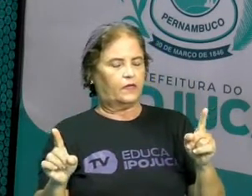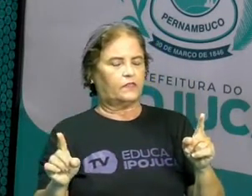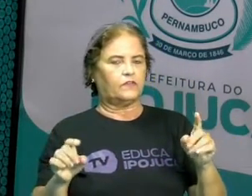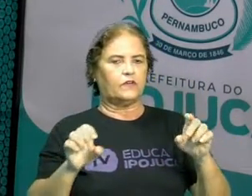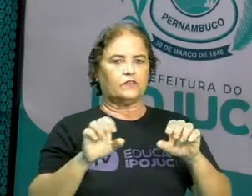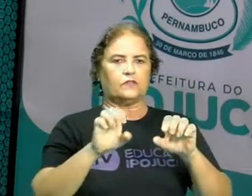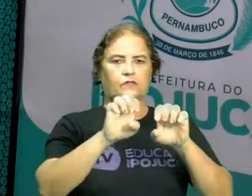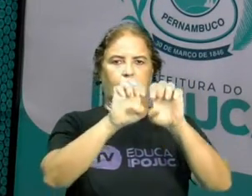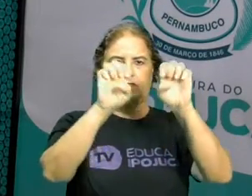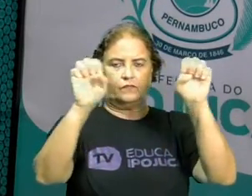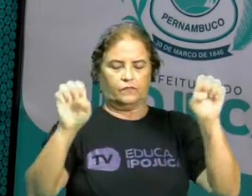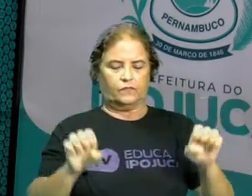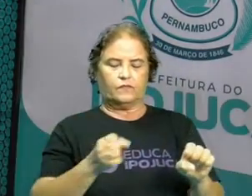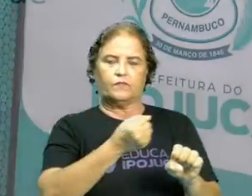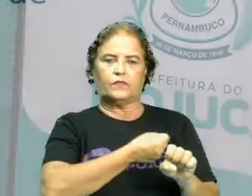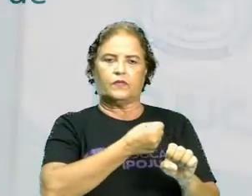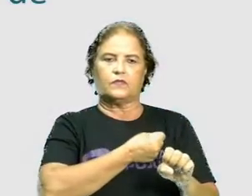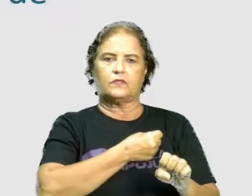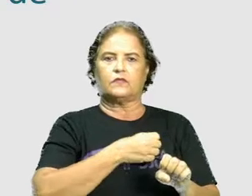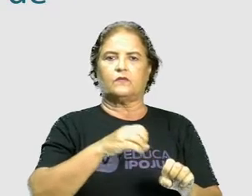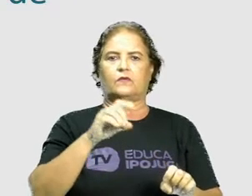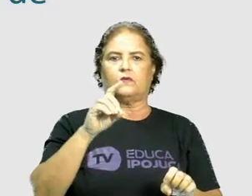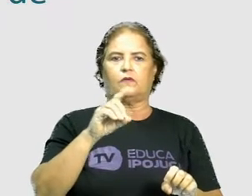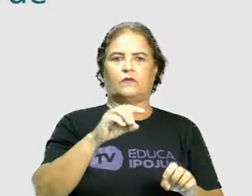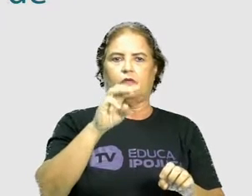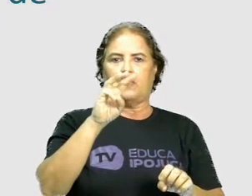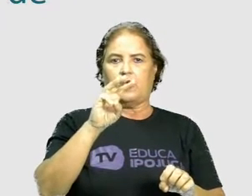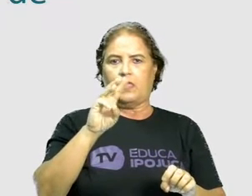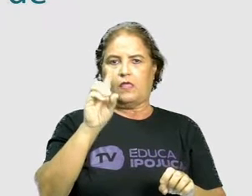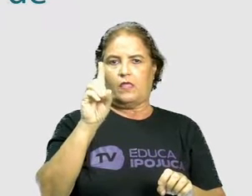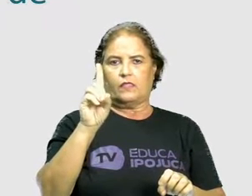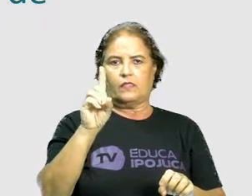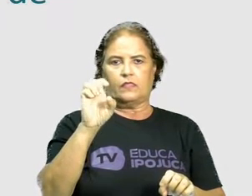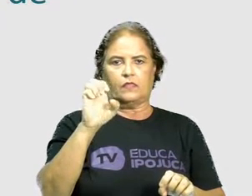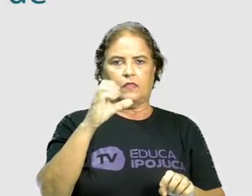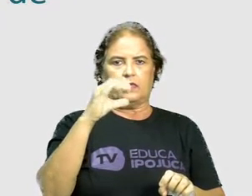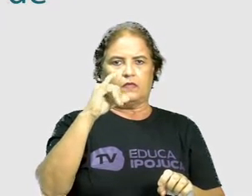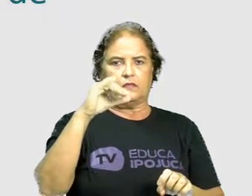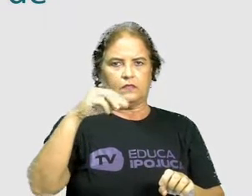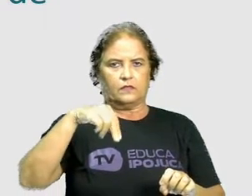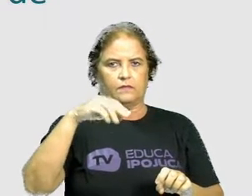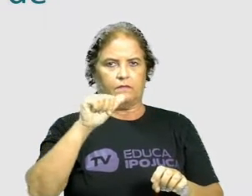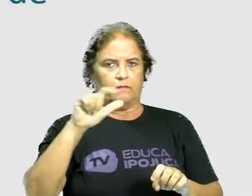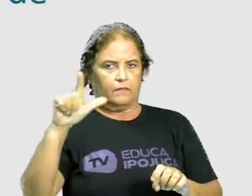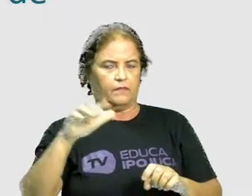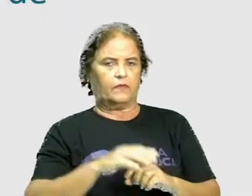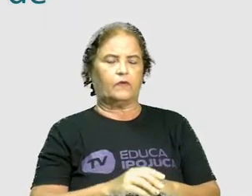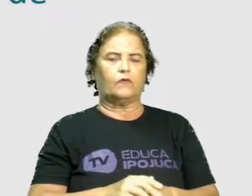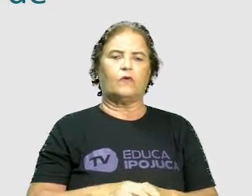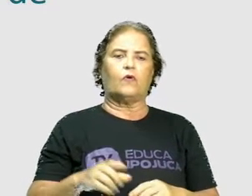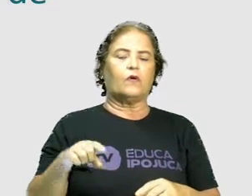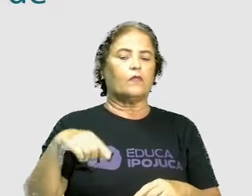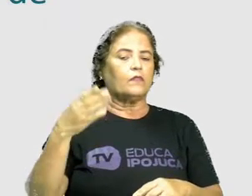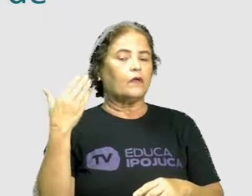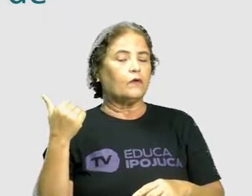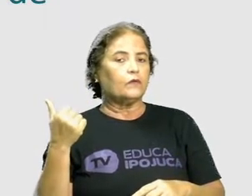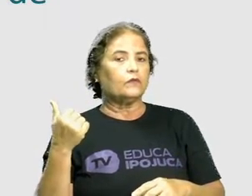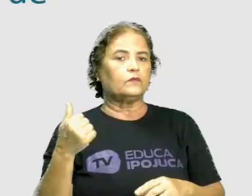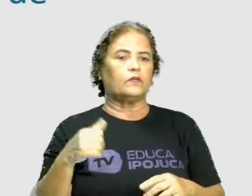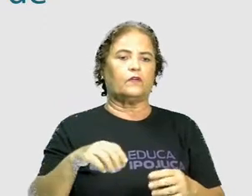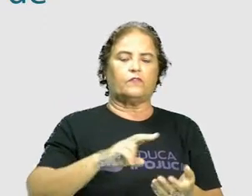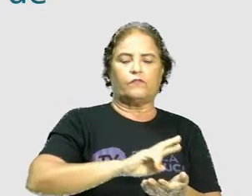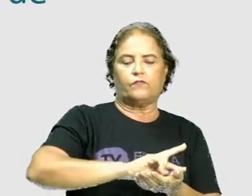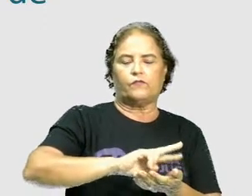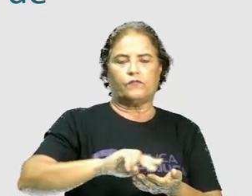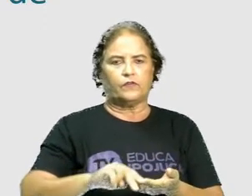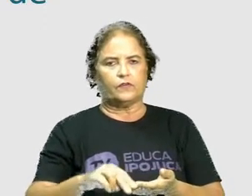Na última aula, nós falamos sobre os sistemas de numeração, vários sistemas de numeração diferentes. Mas hoje nós